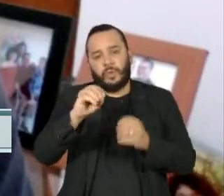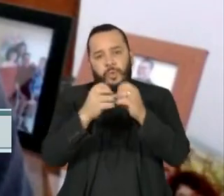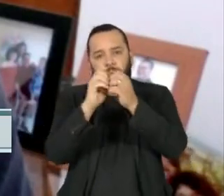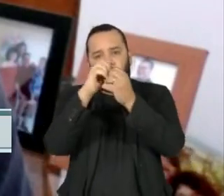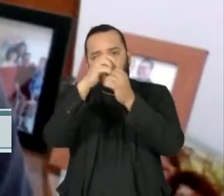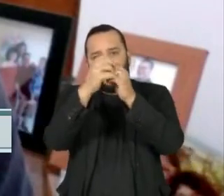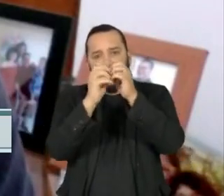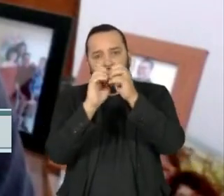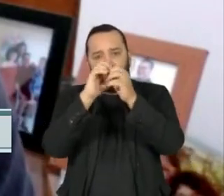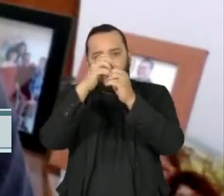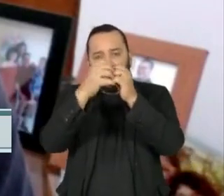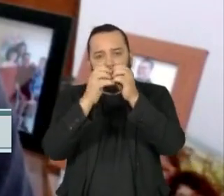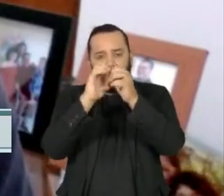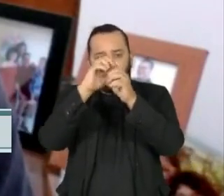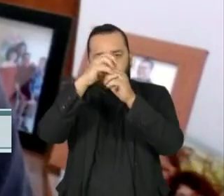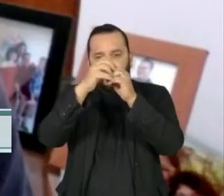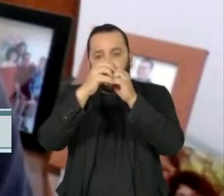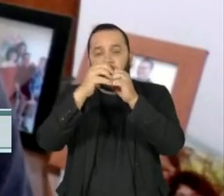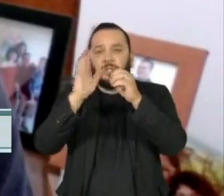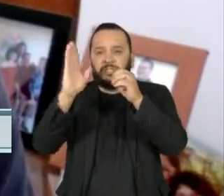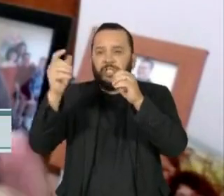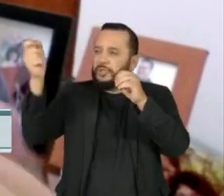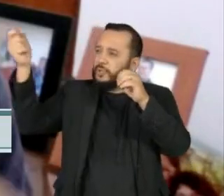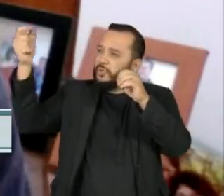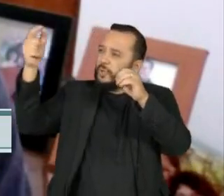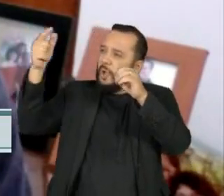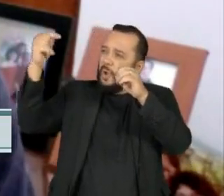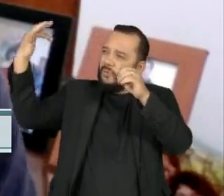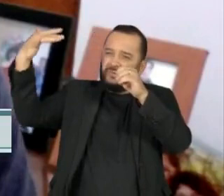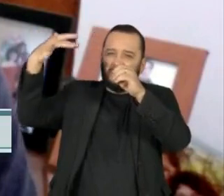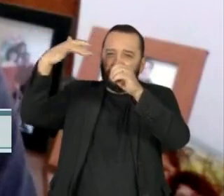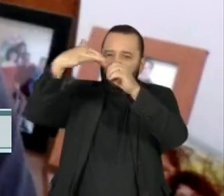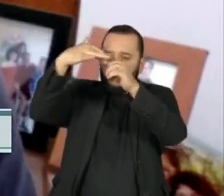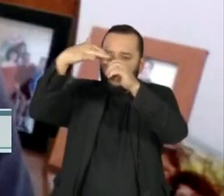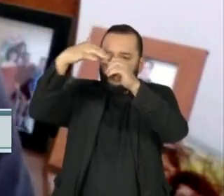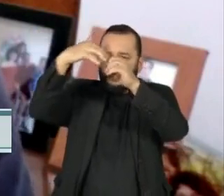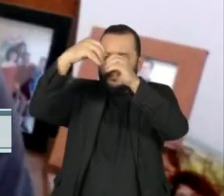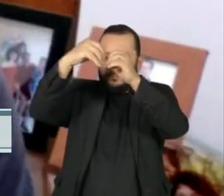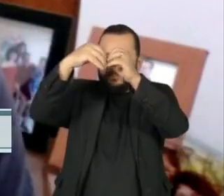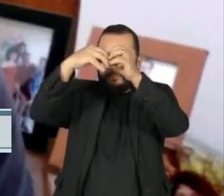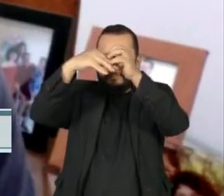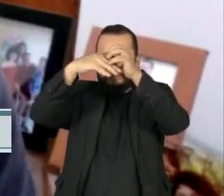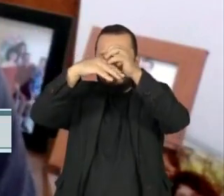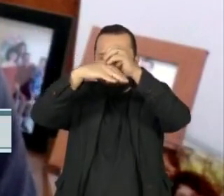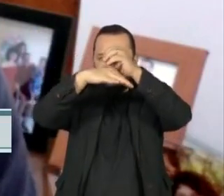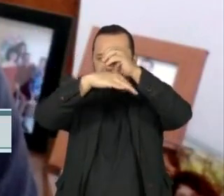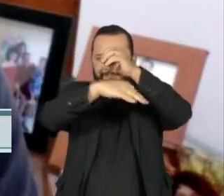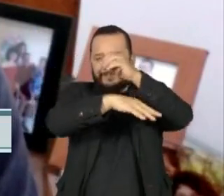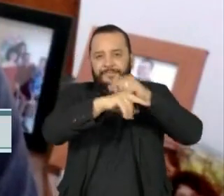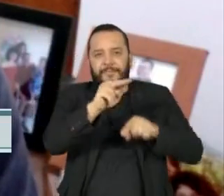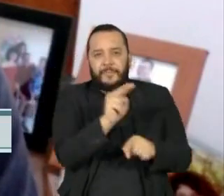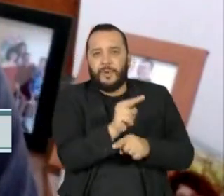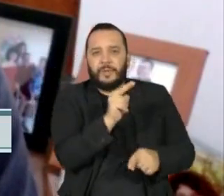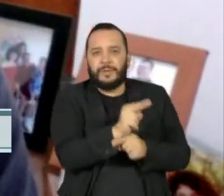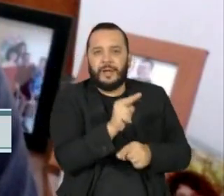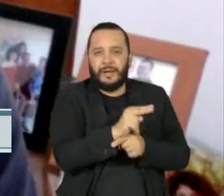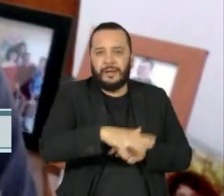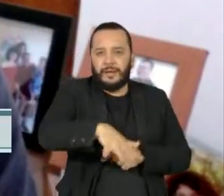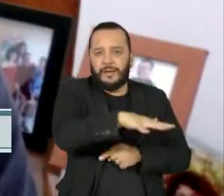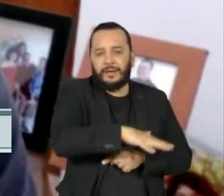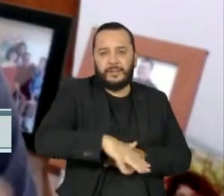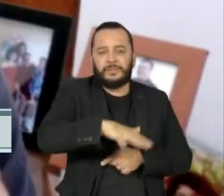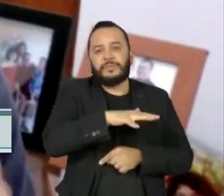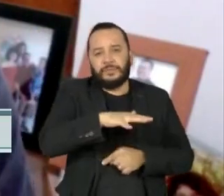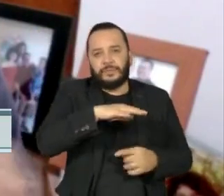significativa da radiação ultravioleta que vem do sol e a radiação ultravioleta ela é